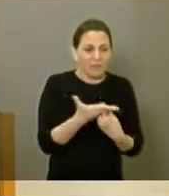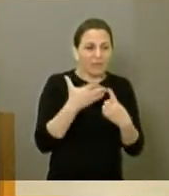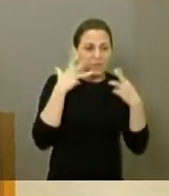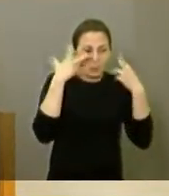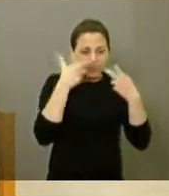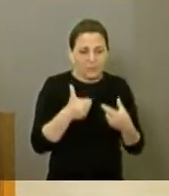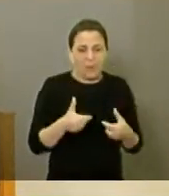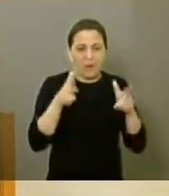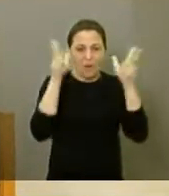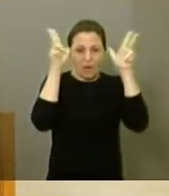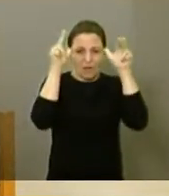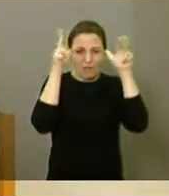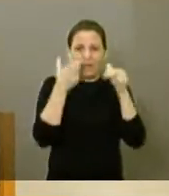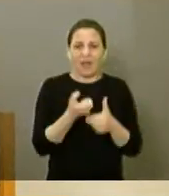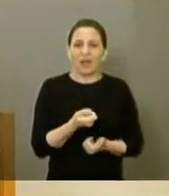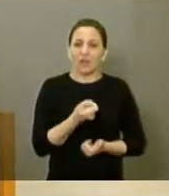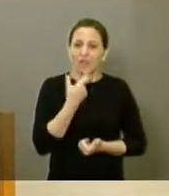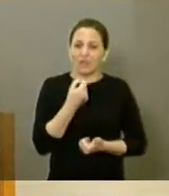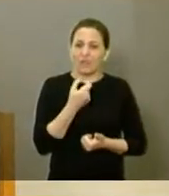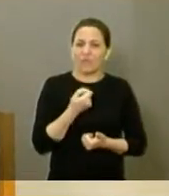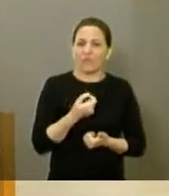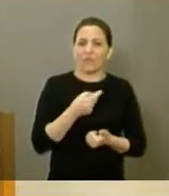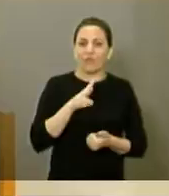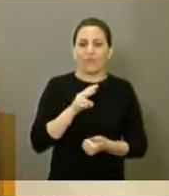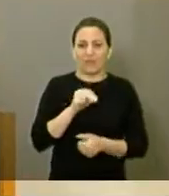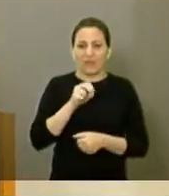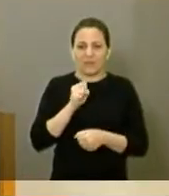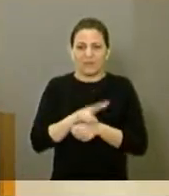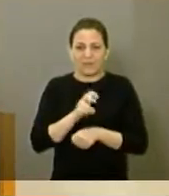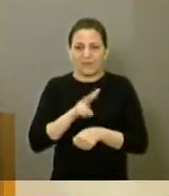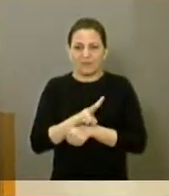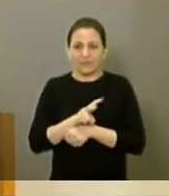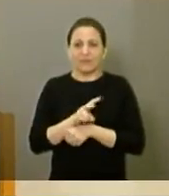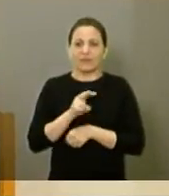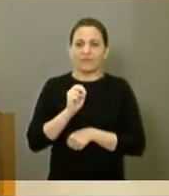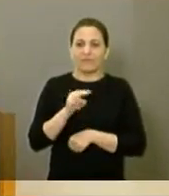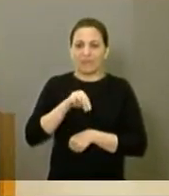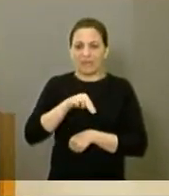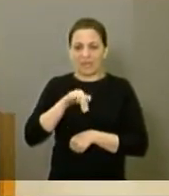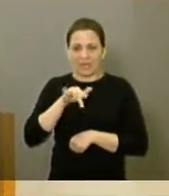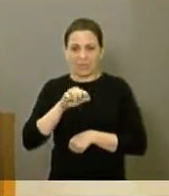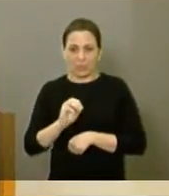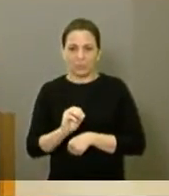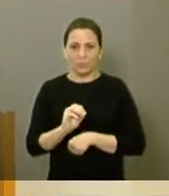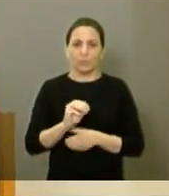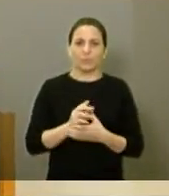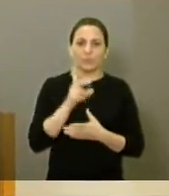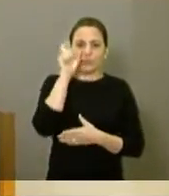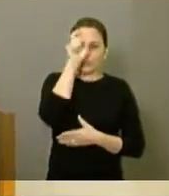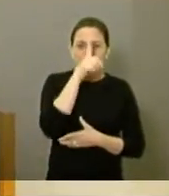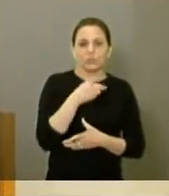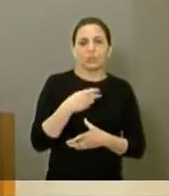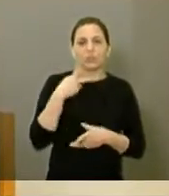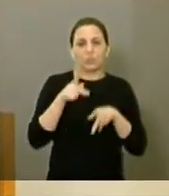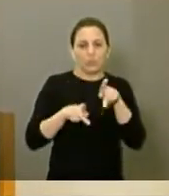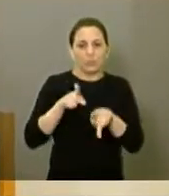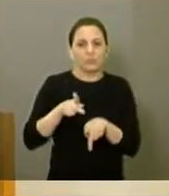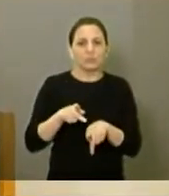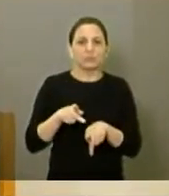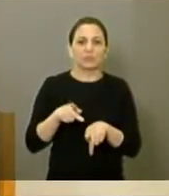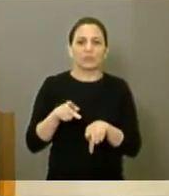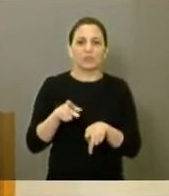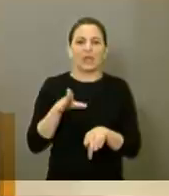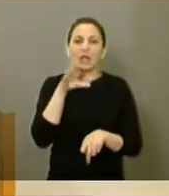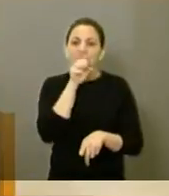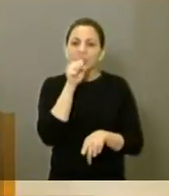um cavalo que foi envenenado e é duro população em plena eleição no sábado